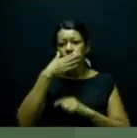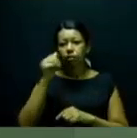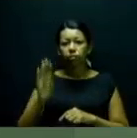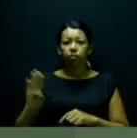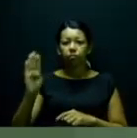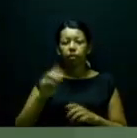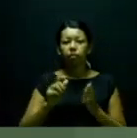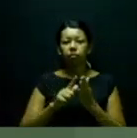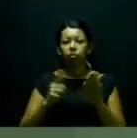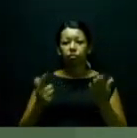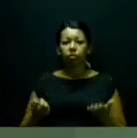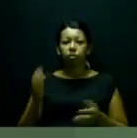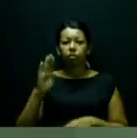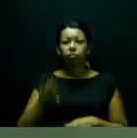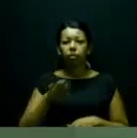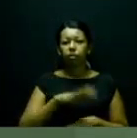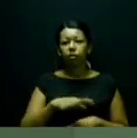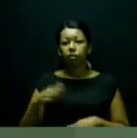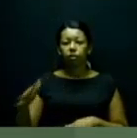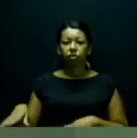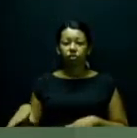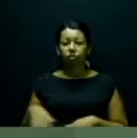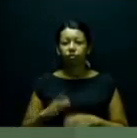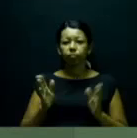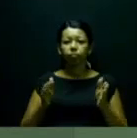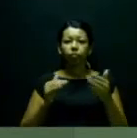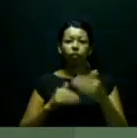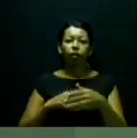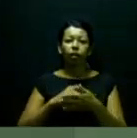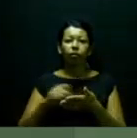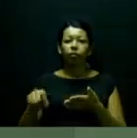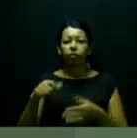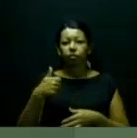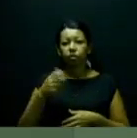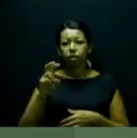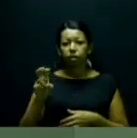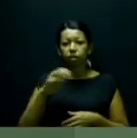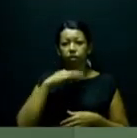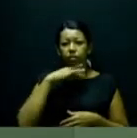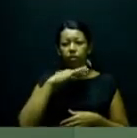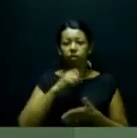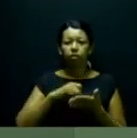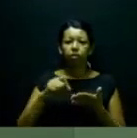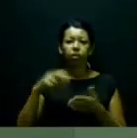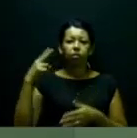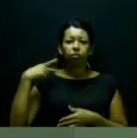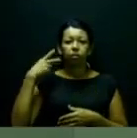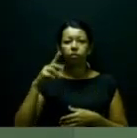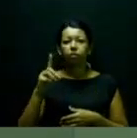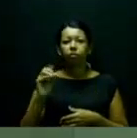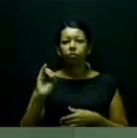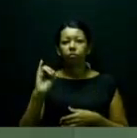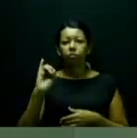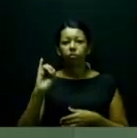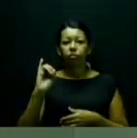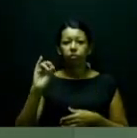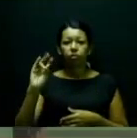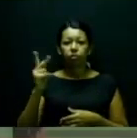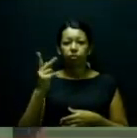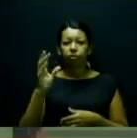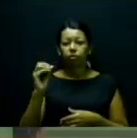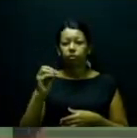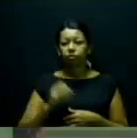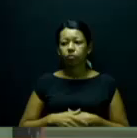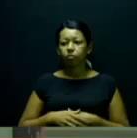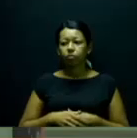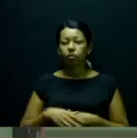bairros e jornais que circulam na Baixada Santista. Sala Dona Helena Melete Cunha, 15 de março de 2016, devidamente assinado, vereador Dinho. Questão de ordem,